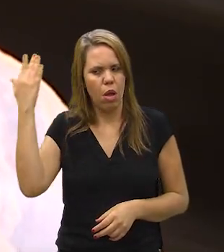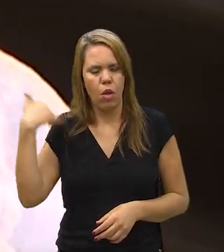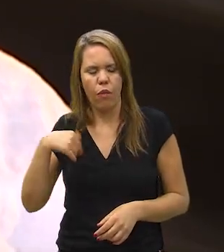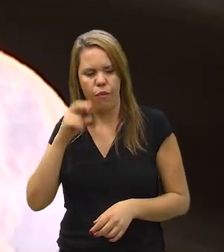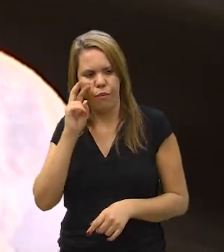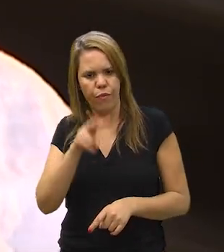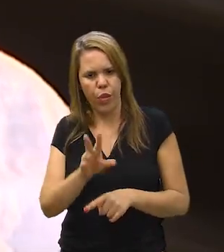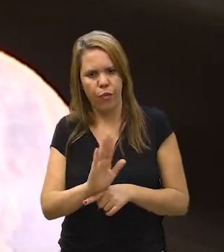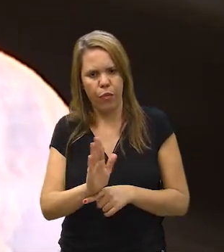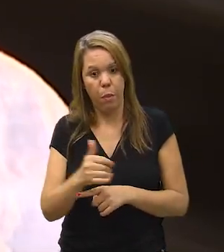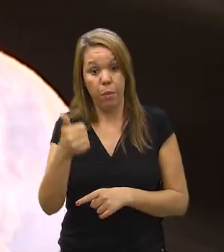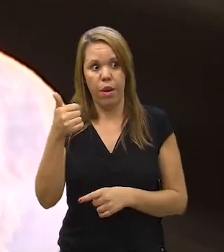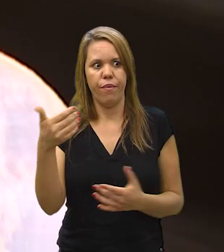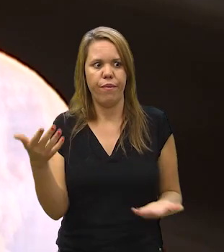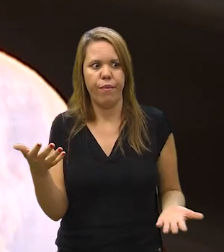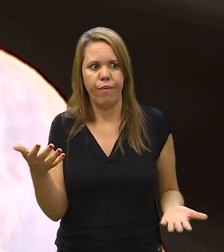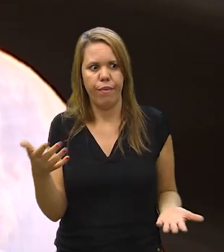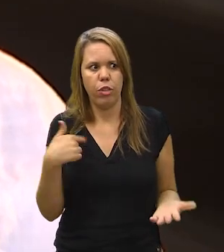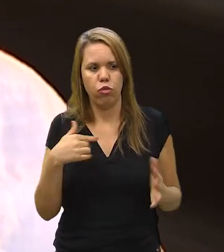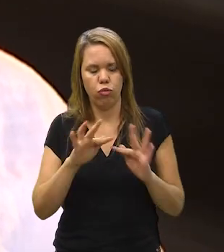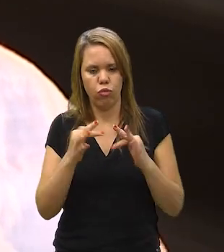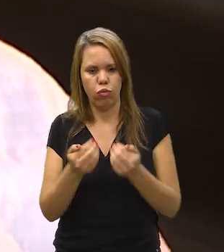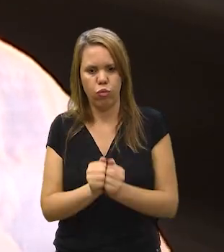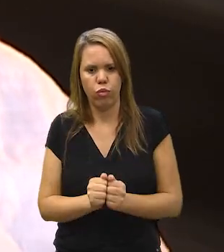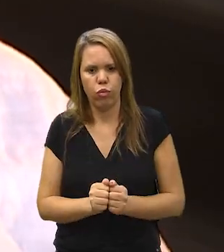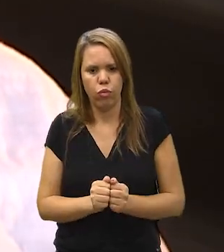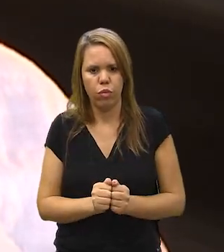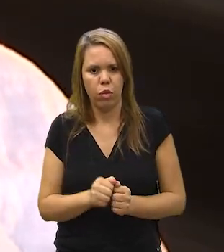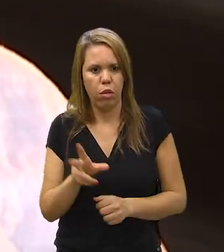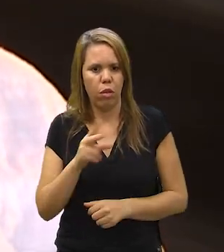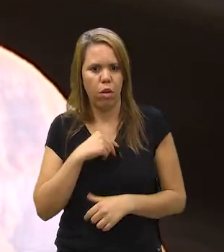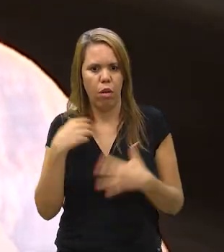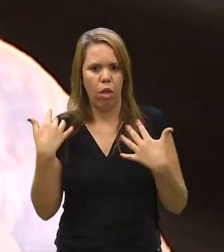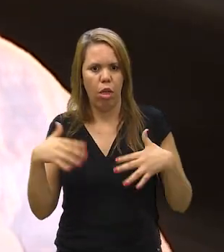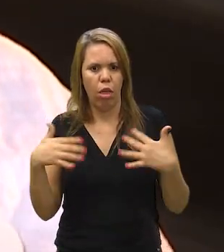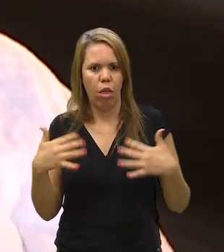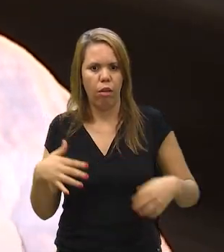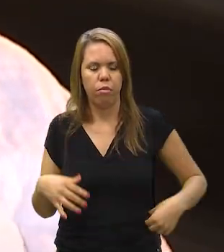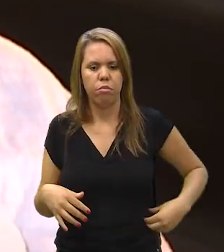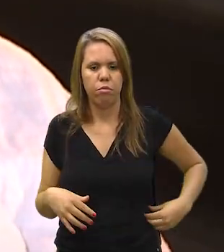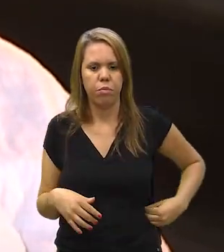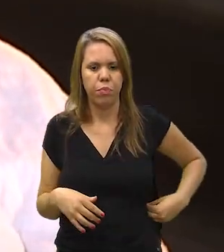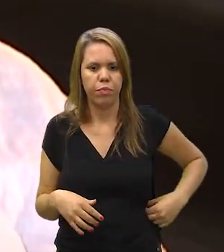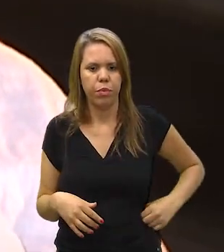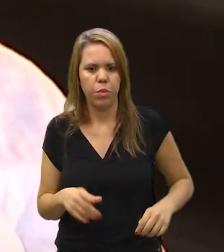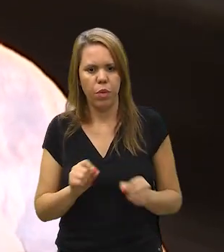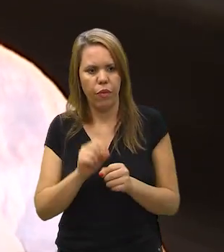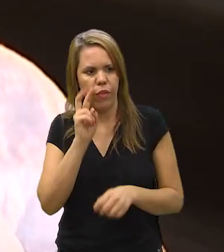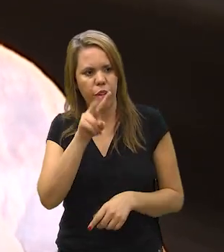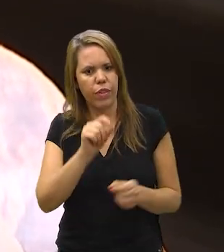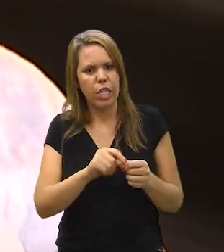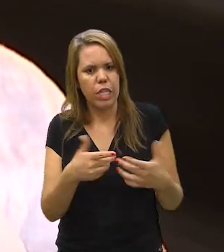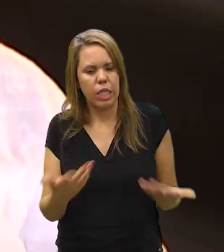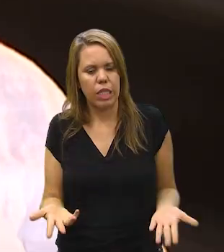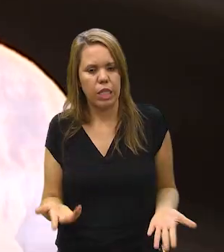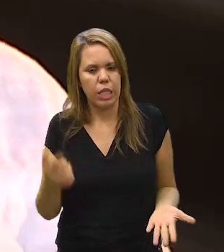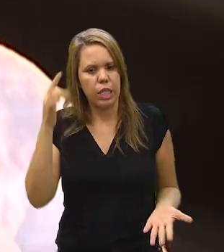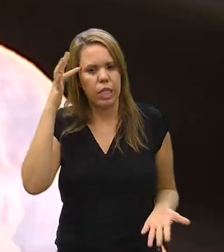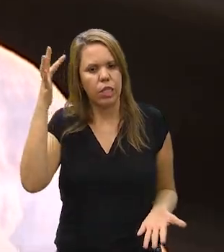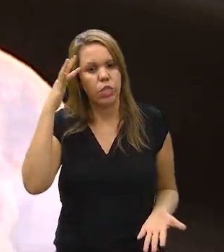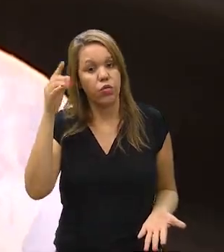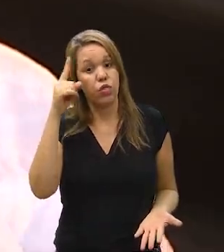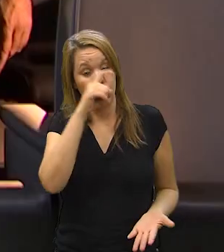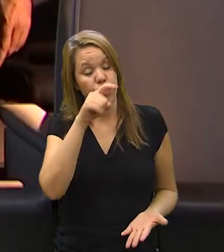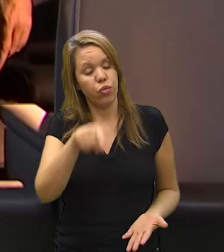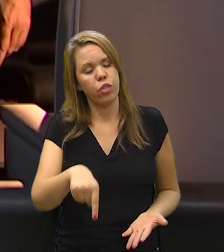assisti o filme, né, pela primeira vez, junto com a minha família, nossa, eu vendo você fazer isso, né, eu imagino como